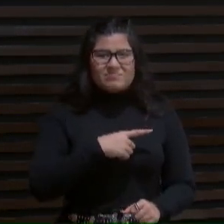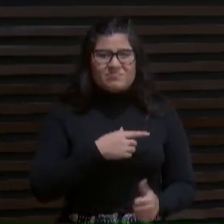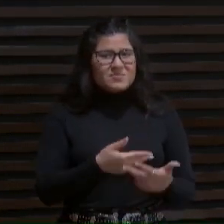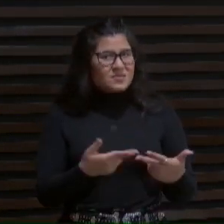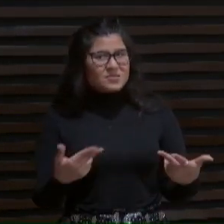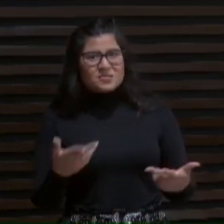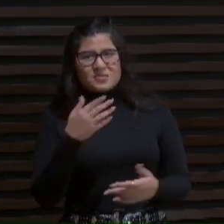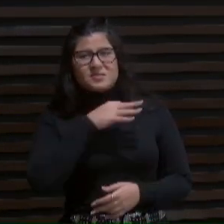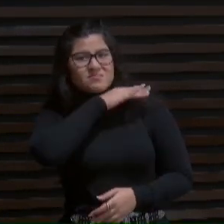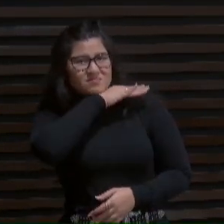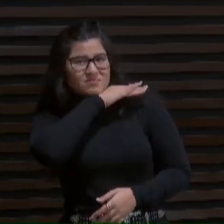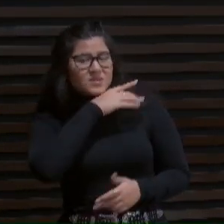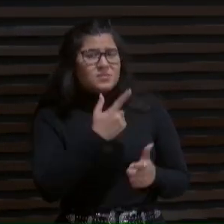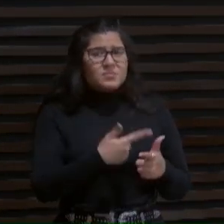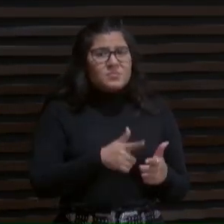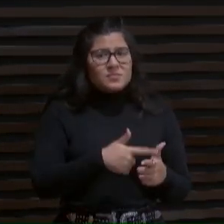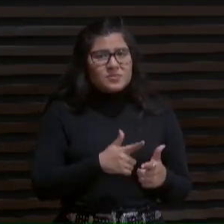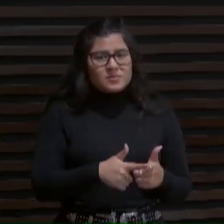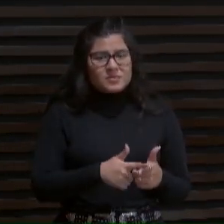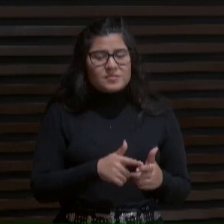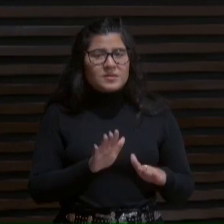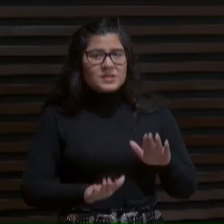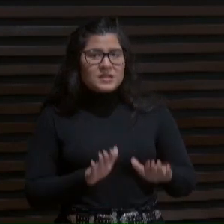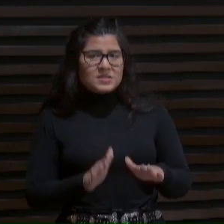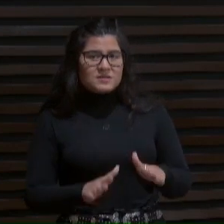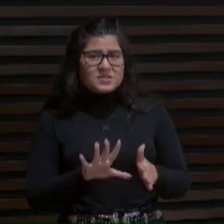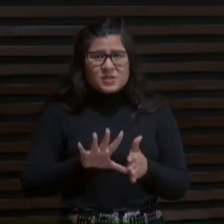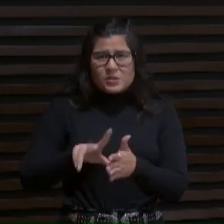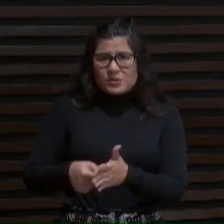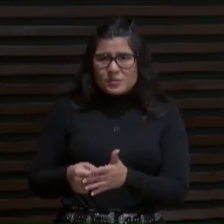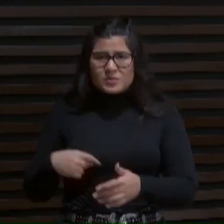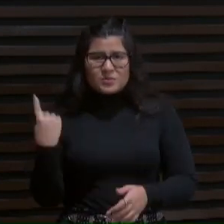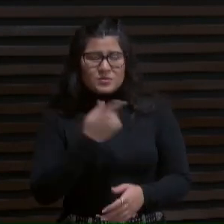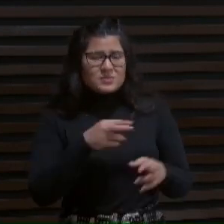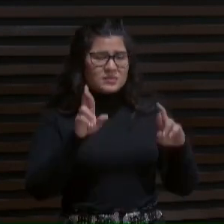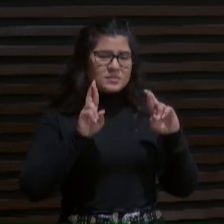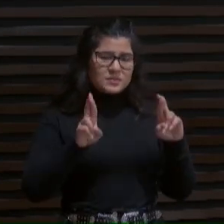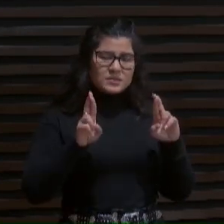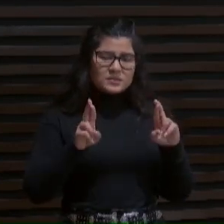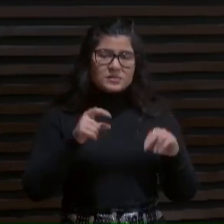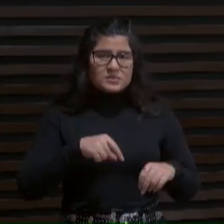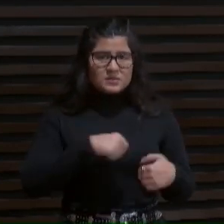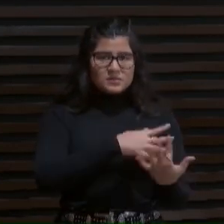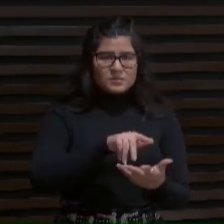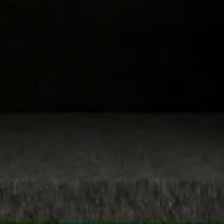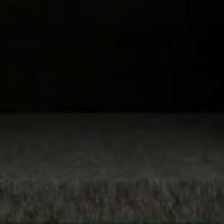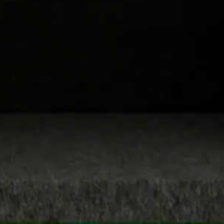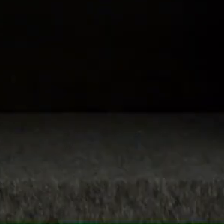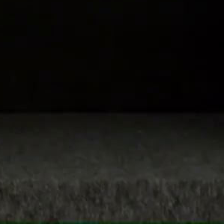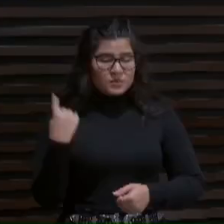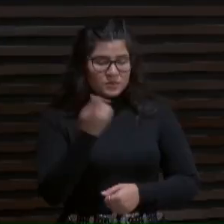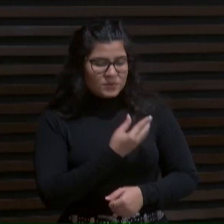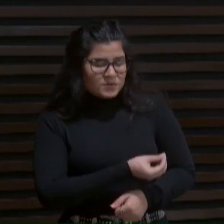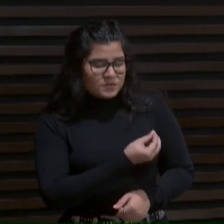não é? Muitos problemas que muitas vezes roubam as nossas esperanças aqui nesse mundo. A gente vive